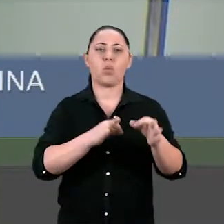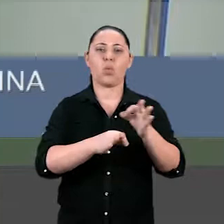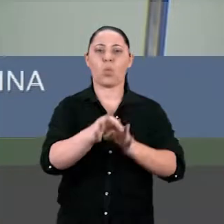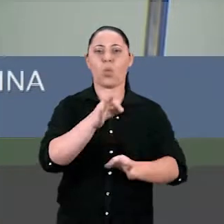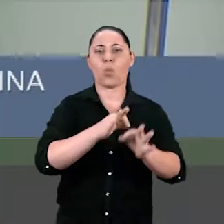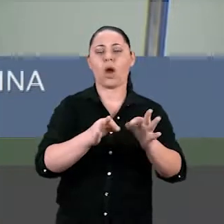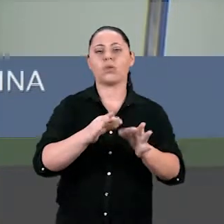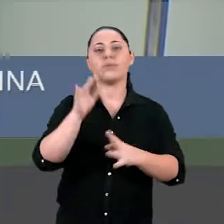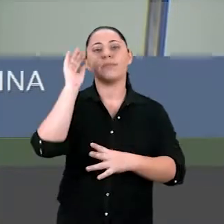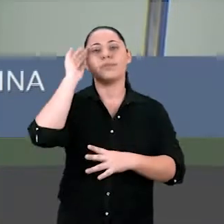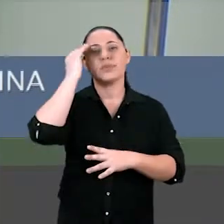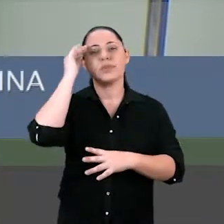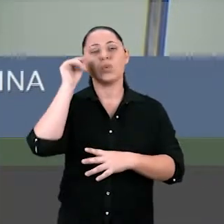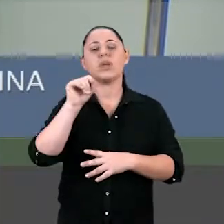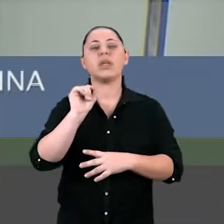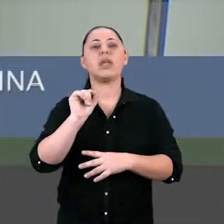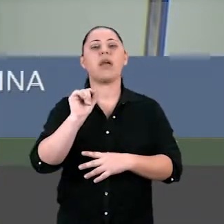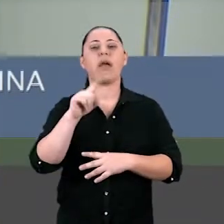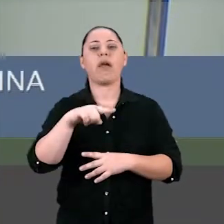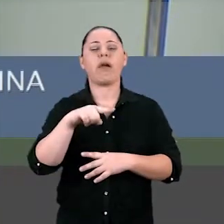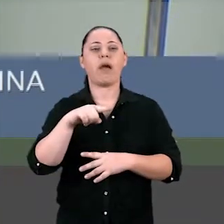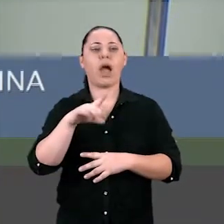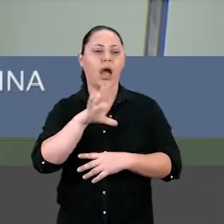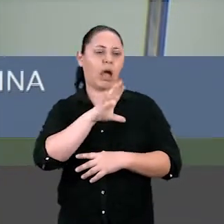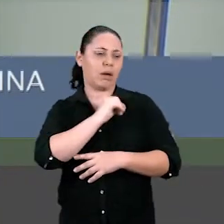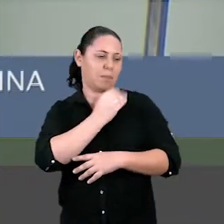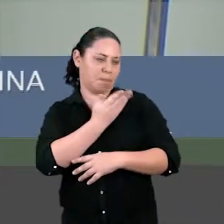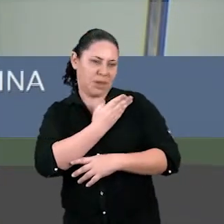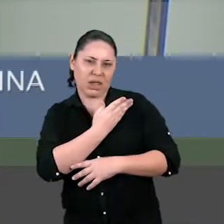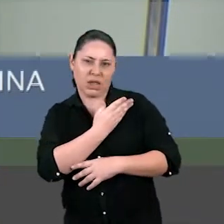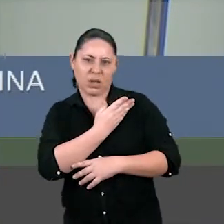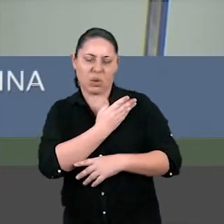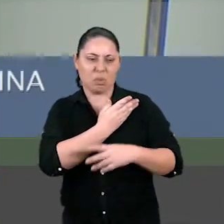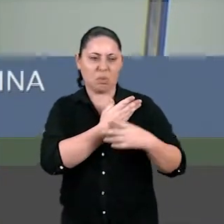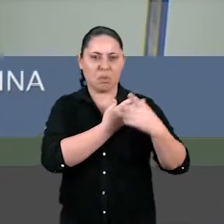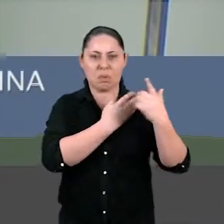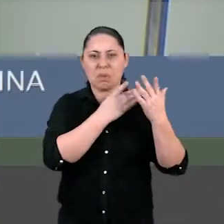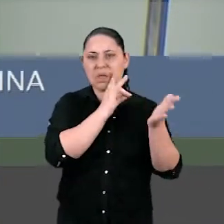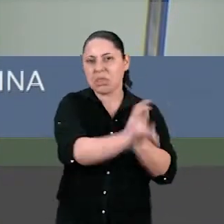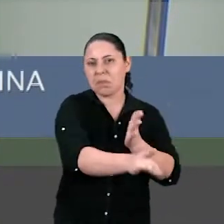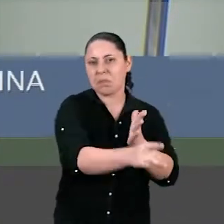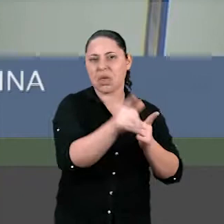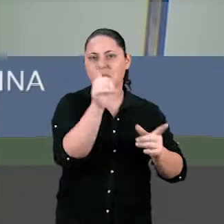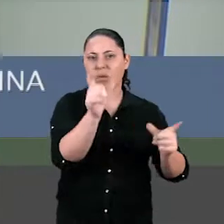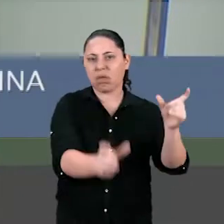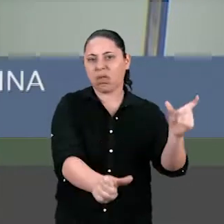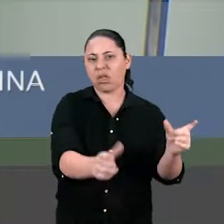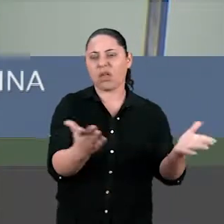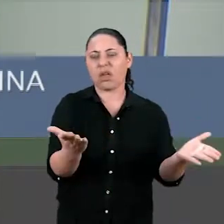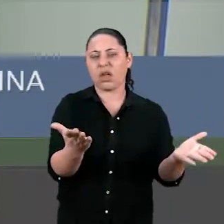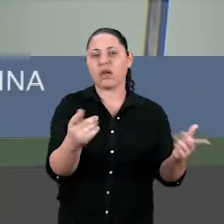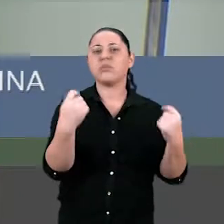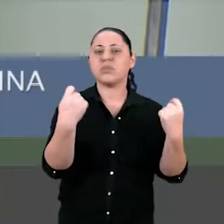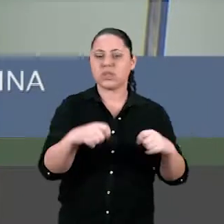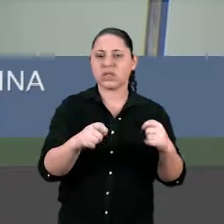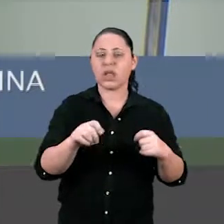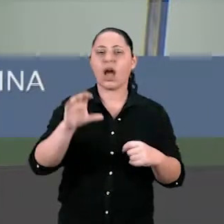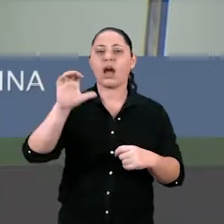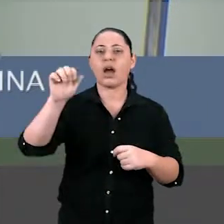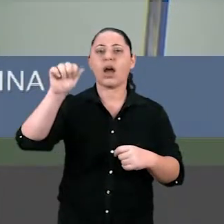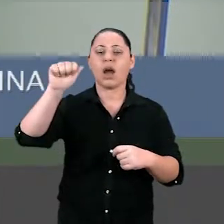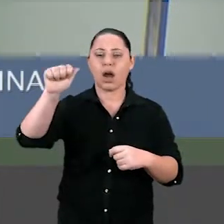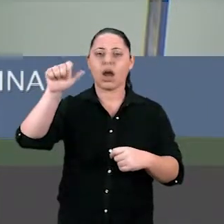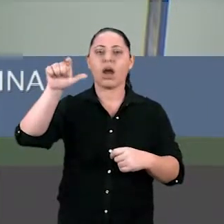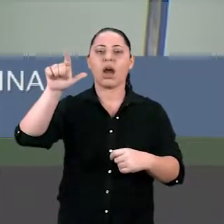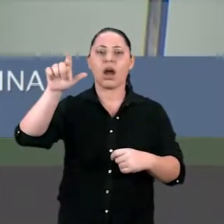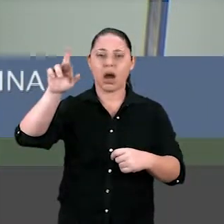para entender essa dicção amigo-inimigo, e aí eu vou precisar usar um pouco do Carl Schmitt para tratar exatamente desse ponto, onde eu posso criar